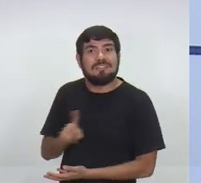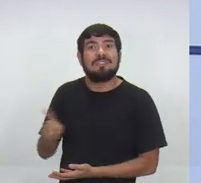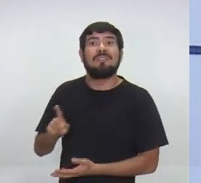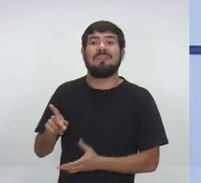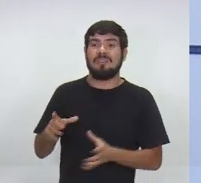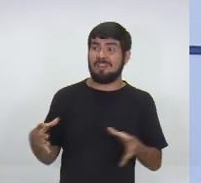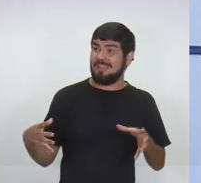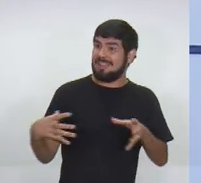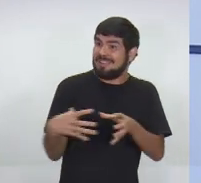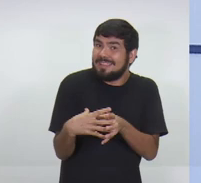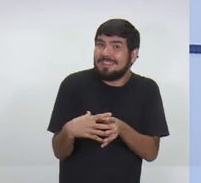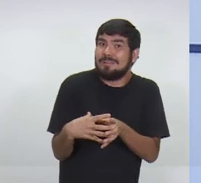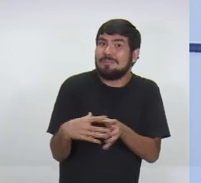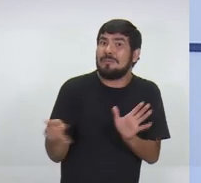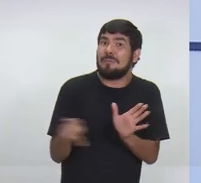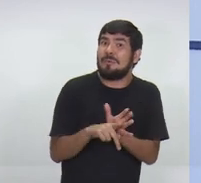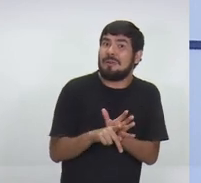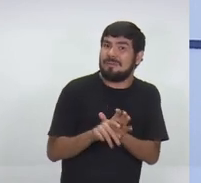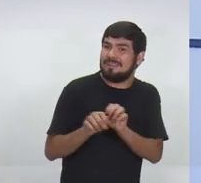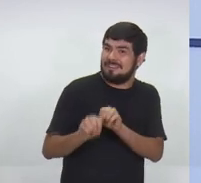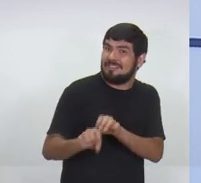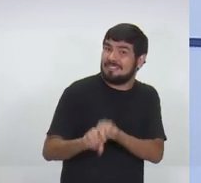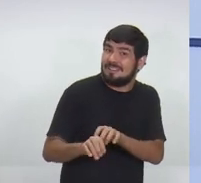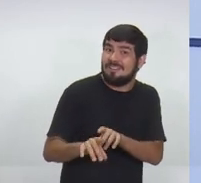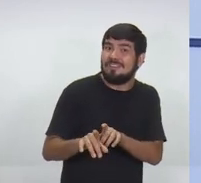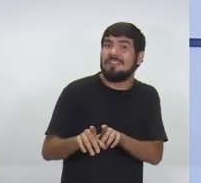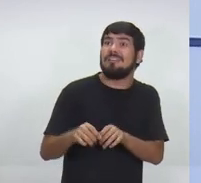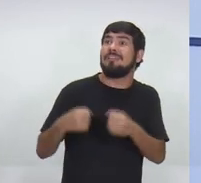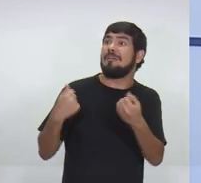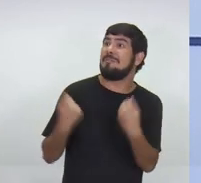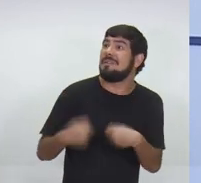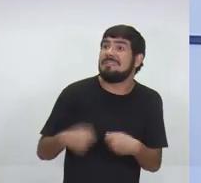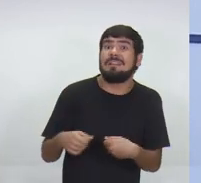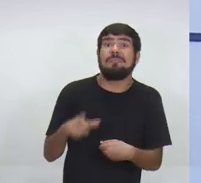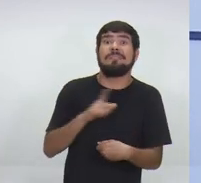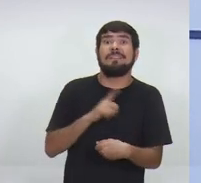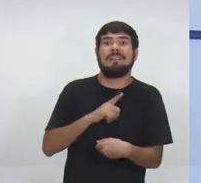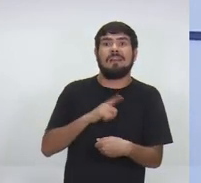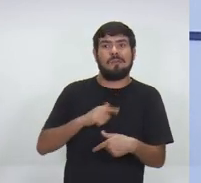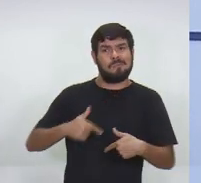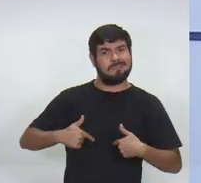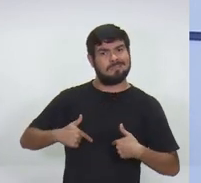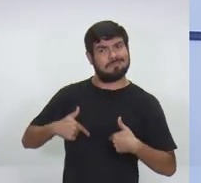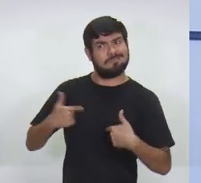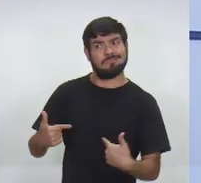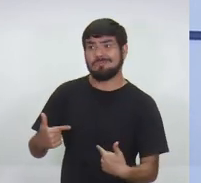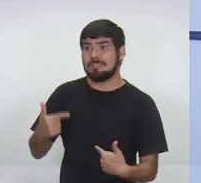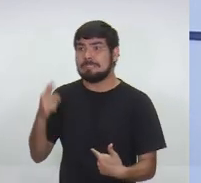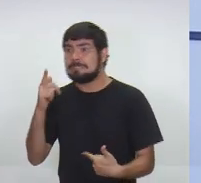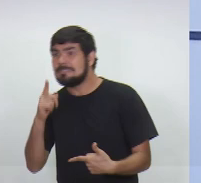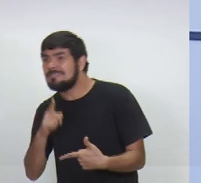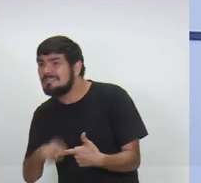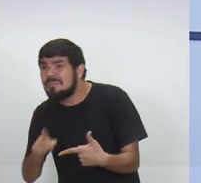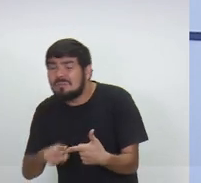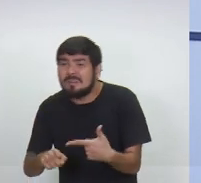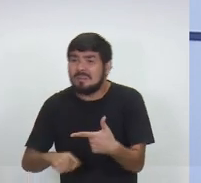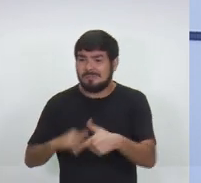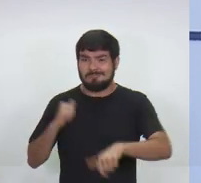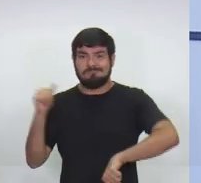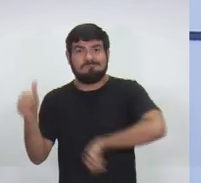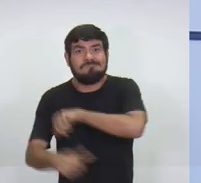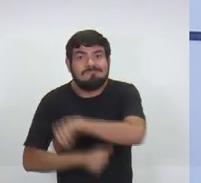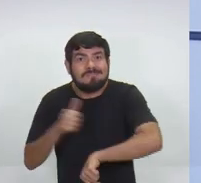equipe de da educação e precisamos ter algumas atitudes diante dos problemas concretos existentes